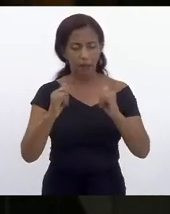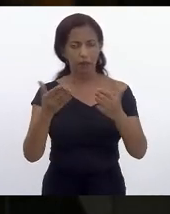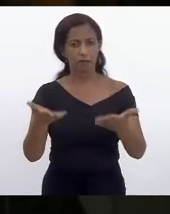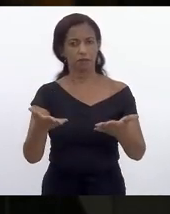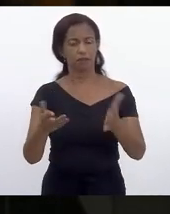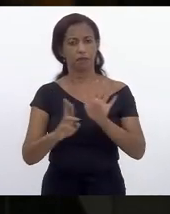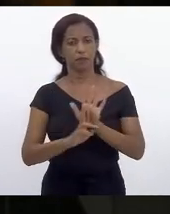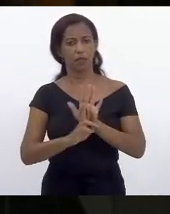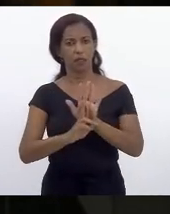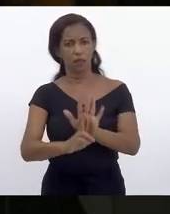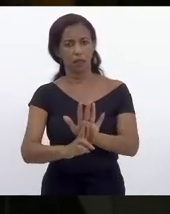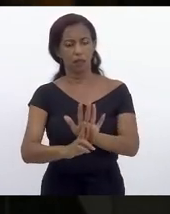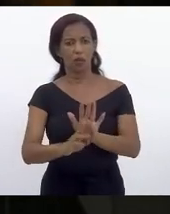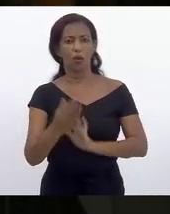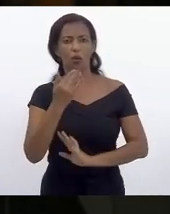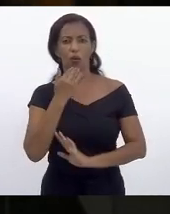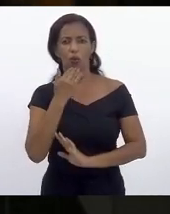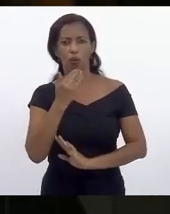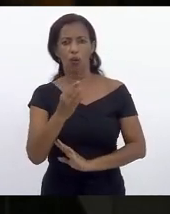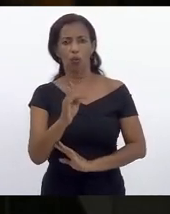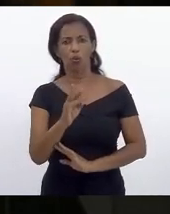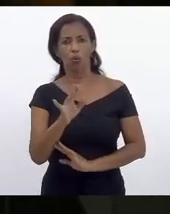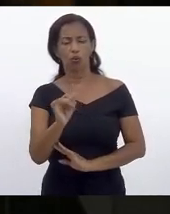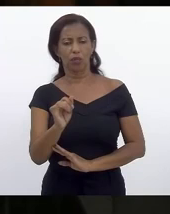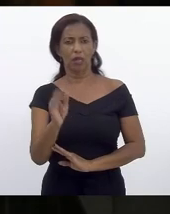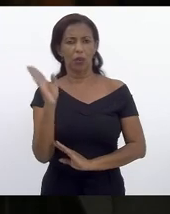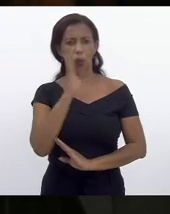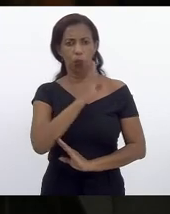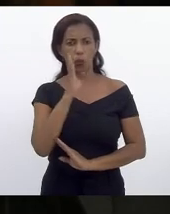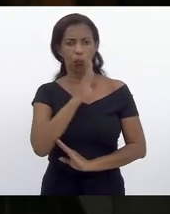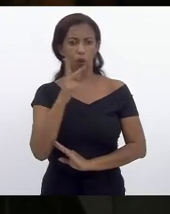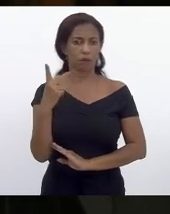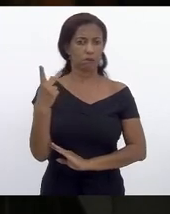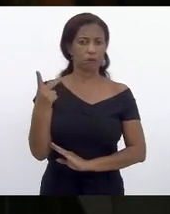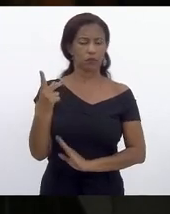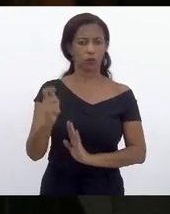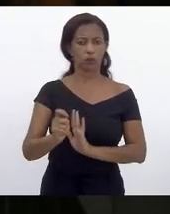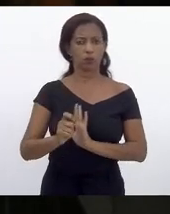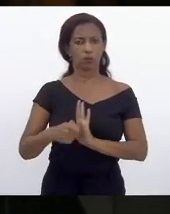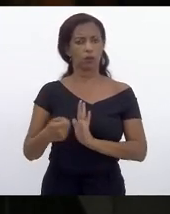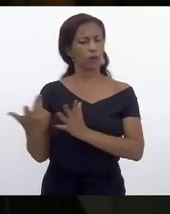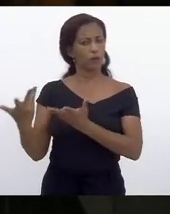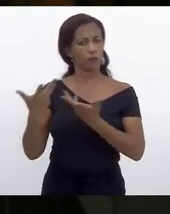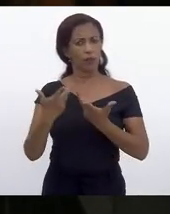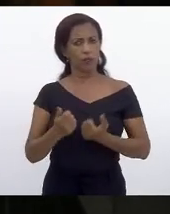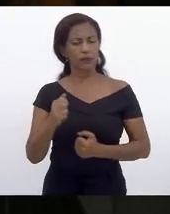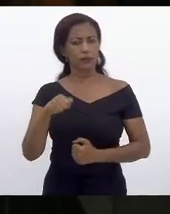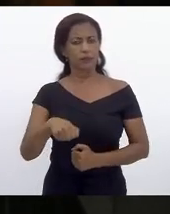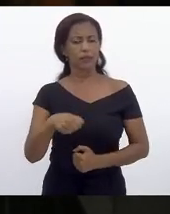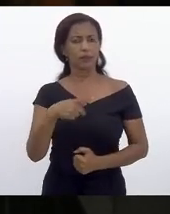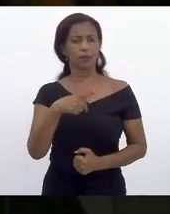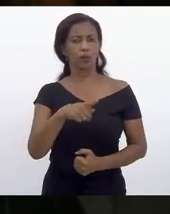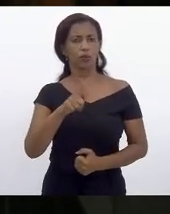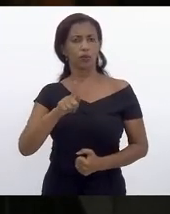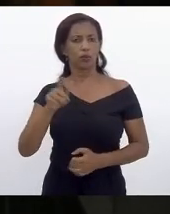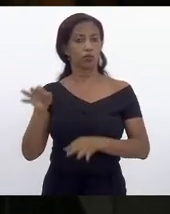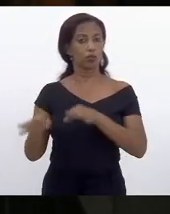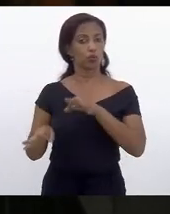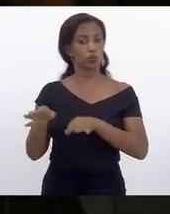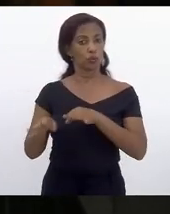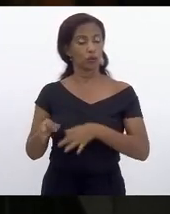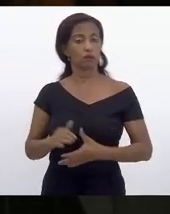que a representação com o pedido de tutela provisória de urgência da sua autoria foi recebida nesta Procuradoria-Geral de